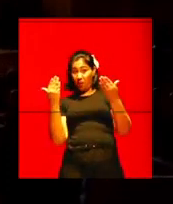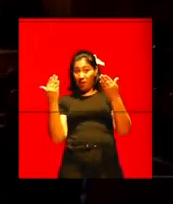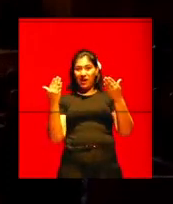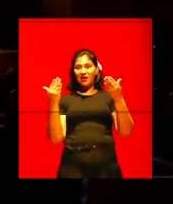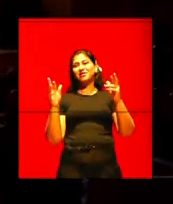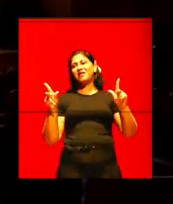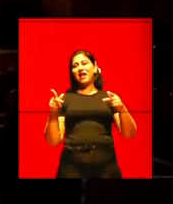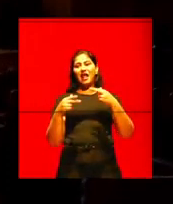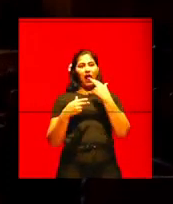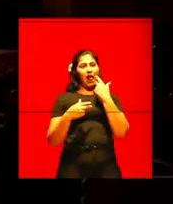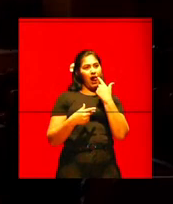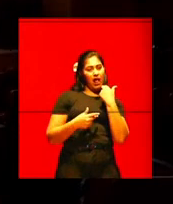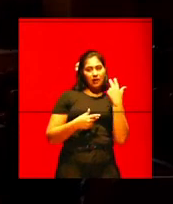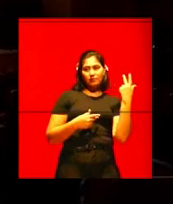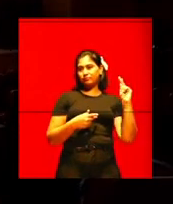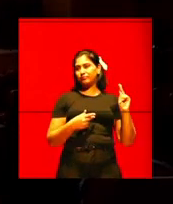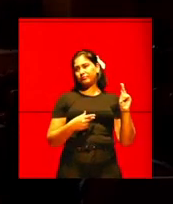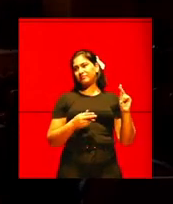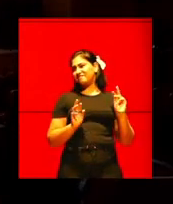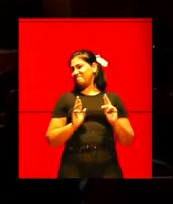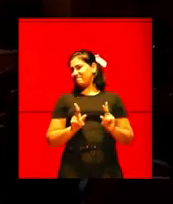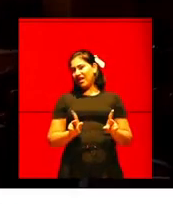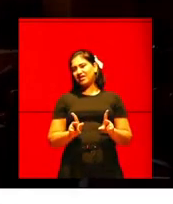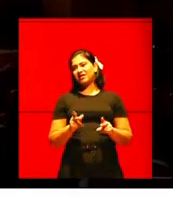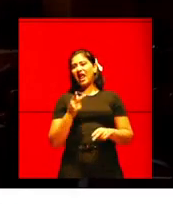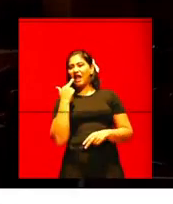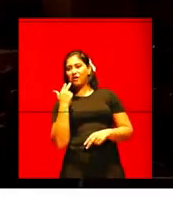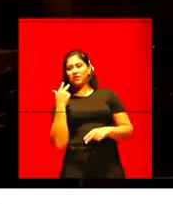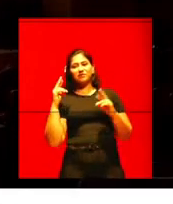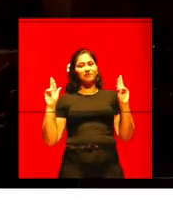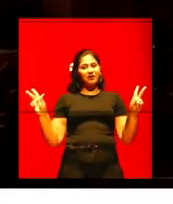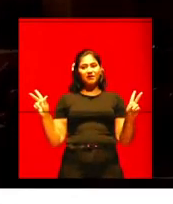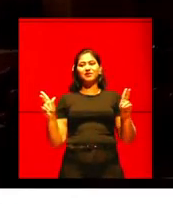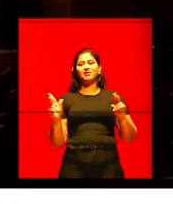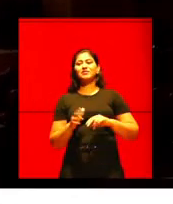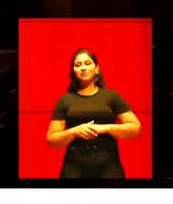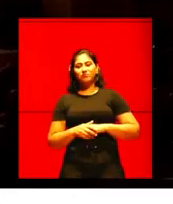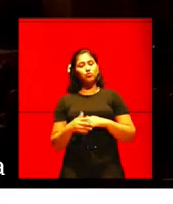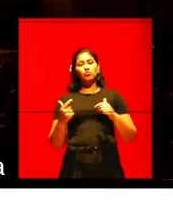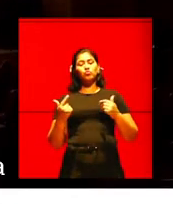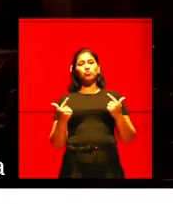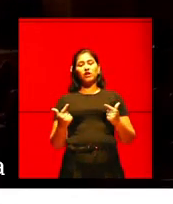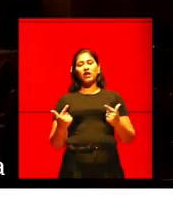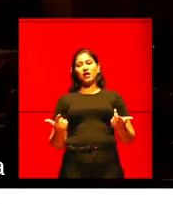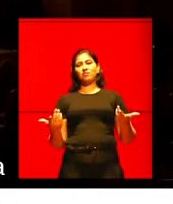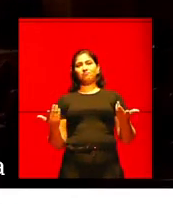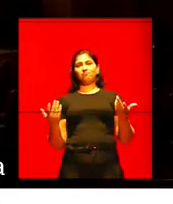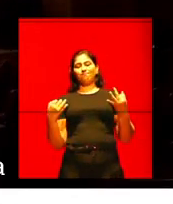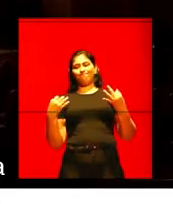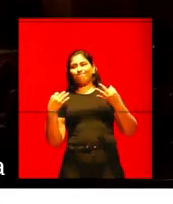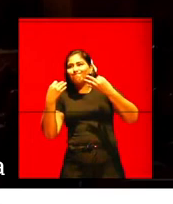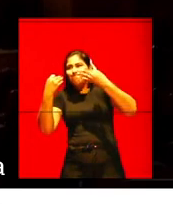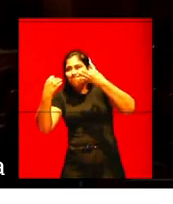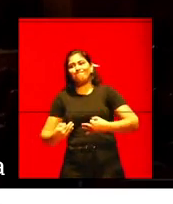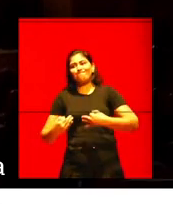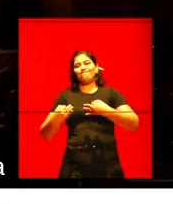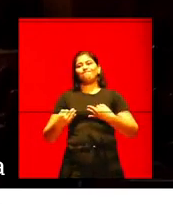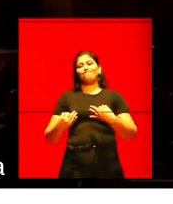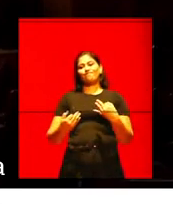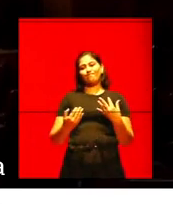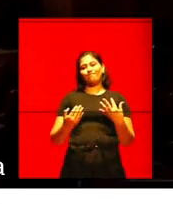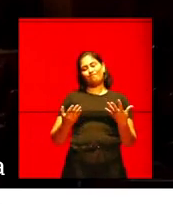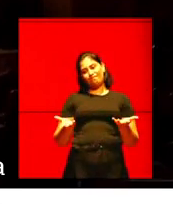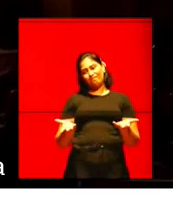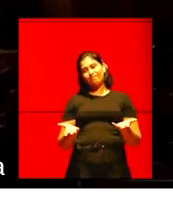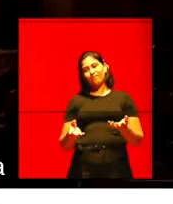bom? Não existe uma norma melhor ou, vamos dizer assim, uma que é menor e outra melhor,